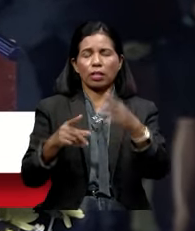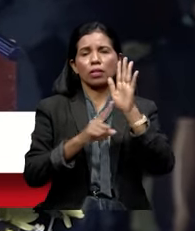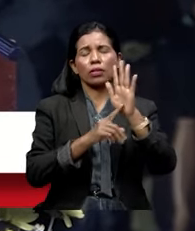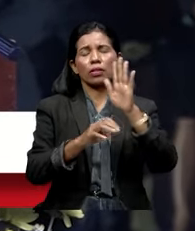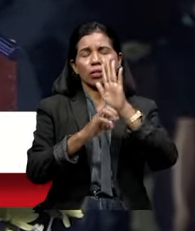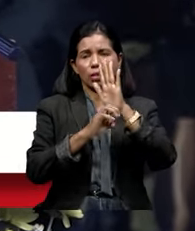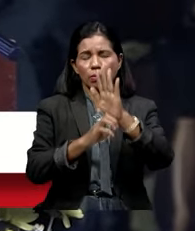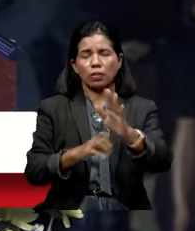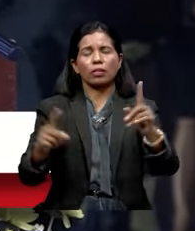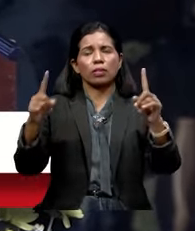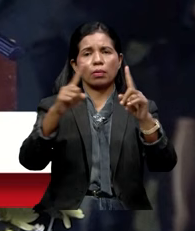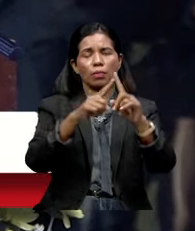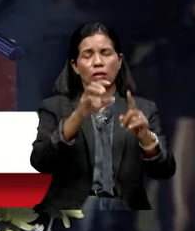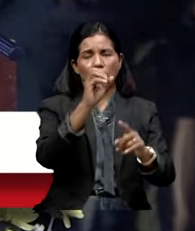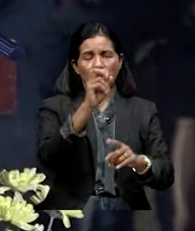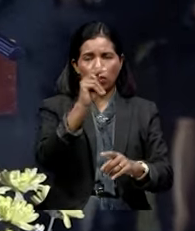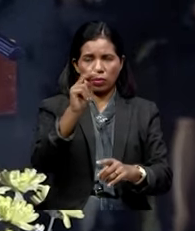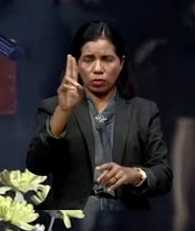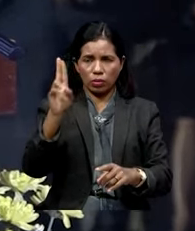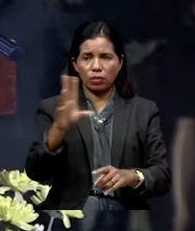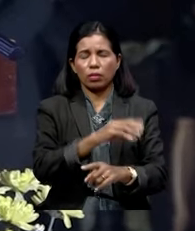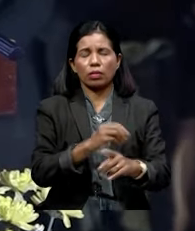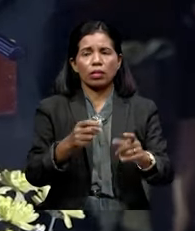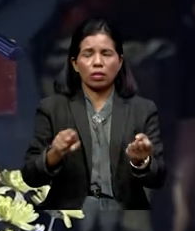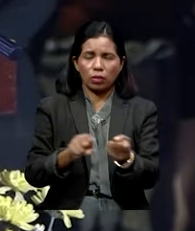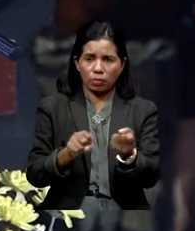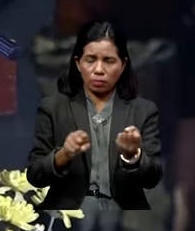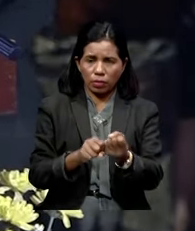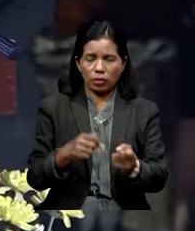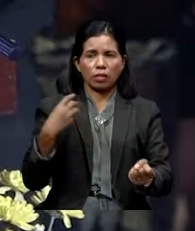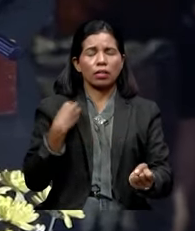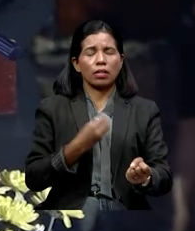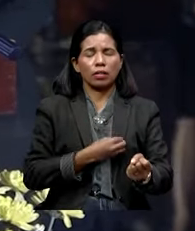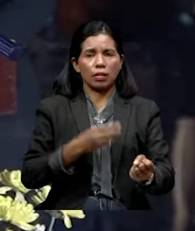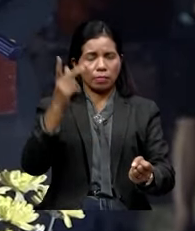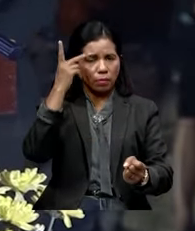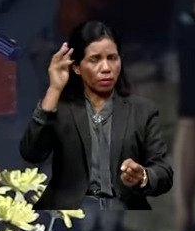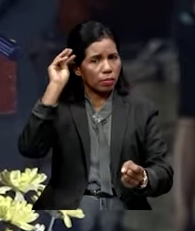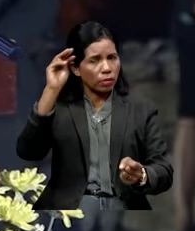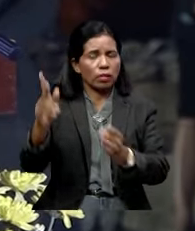Nações Unidas, pelo papel que desempenhou no apoio à nossa causa como Primeiro-Ministro de Portugal.